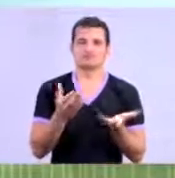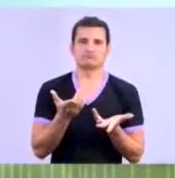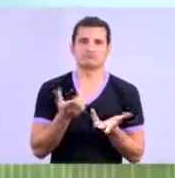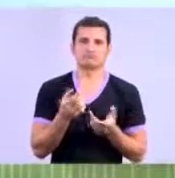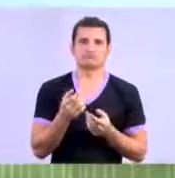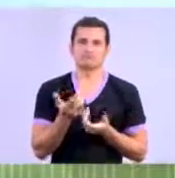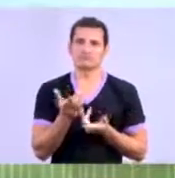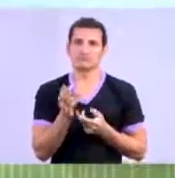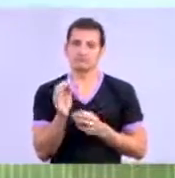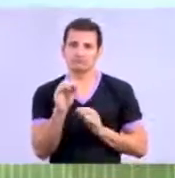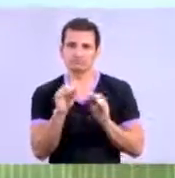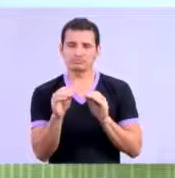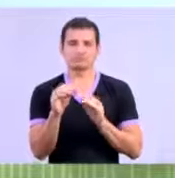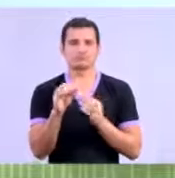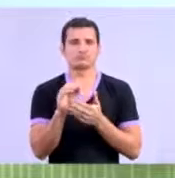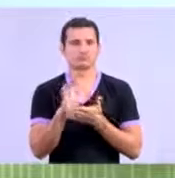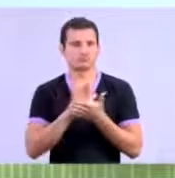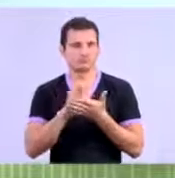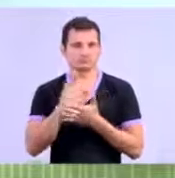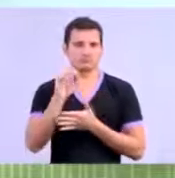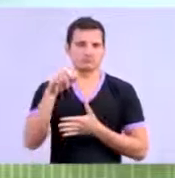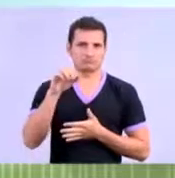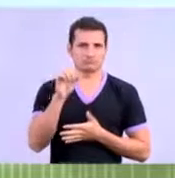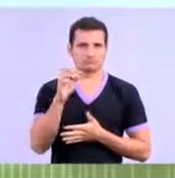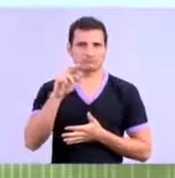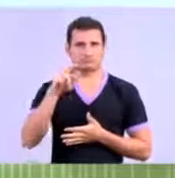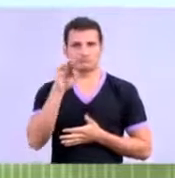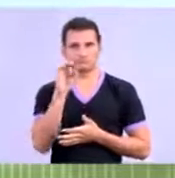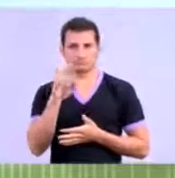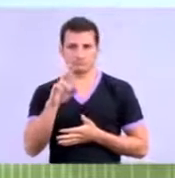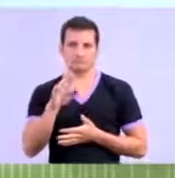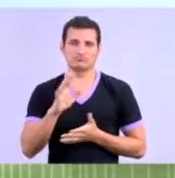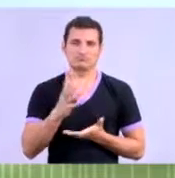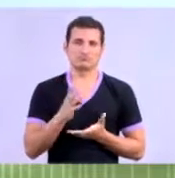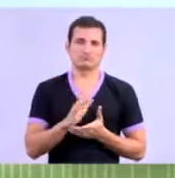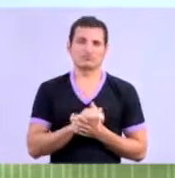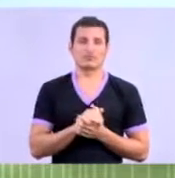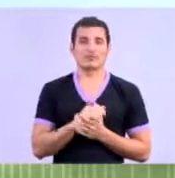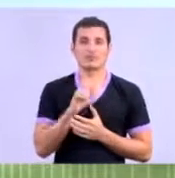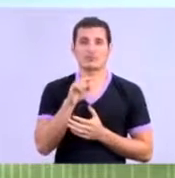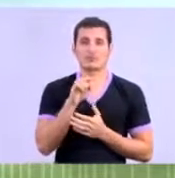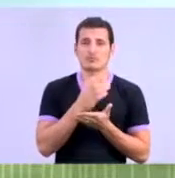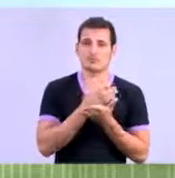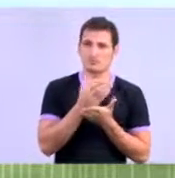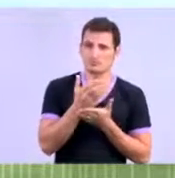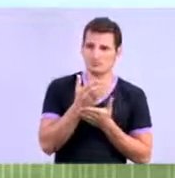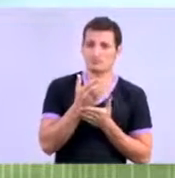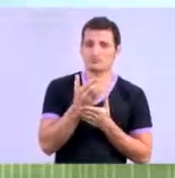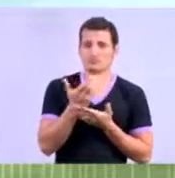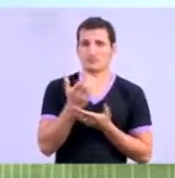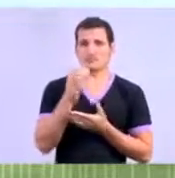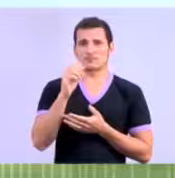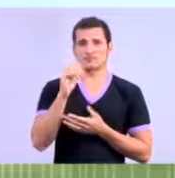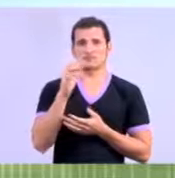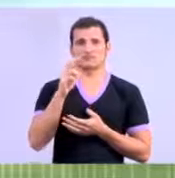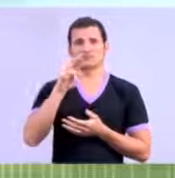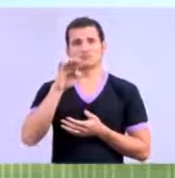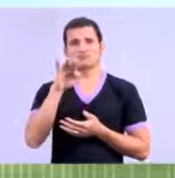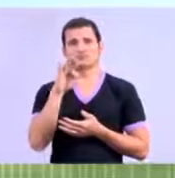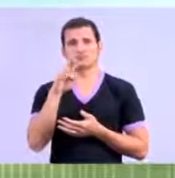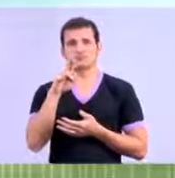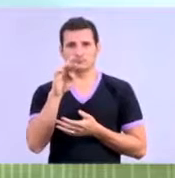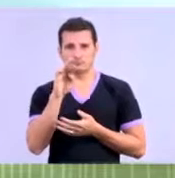nenhum construtor, ele cria um construtor padrão para vocês. Então ele vai inicializar os atributos do objeto com valor padrão. O valor padrão, se